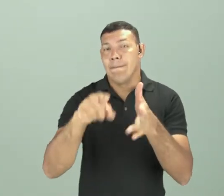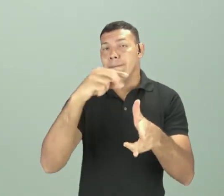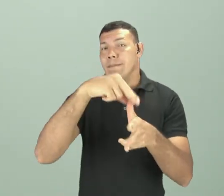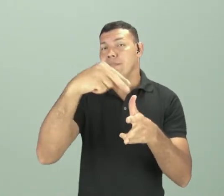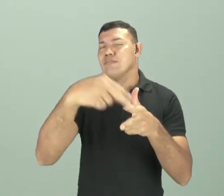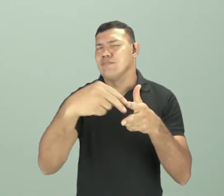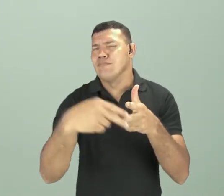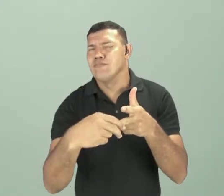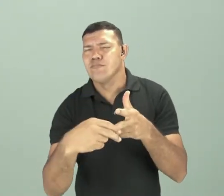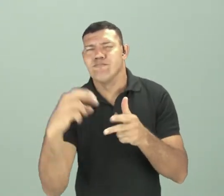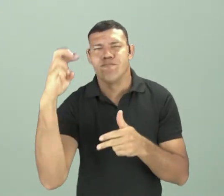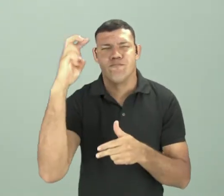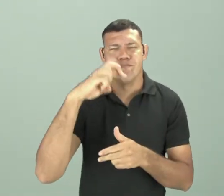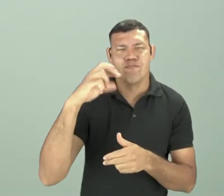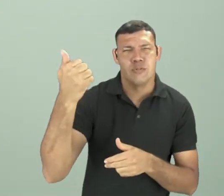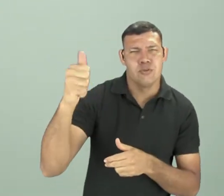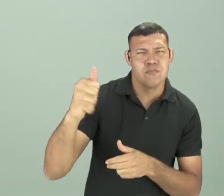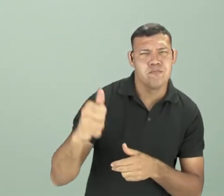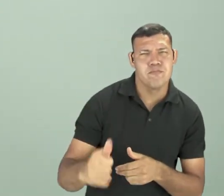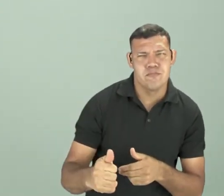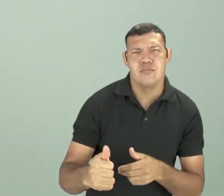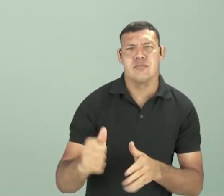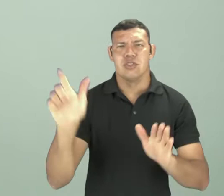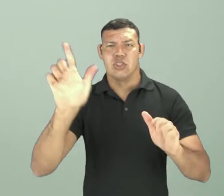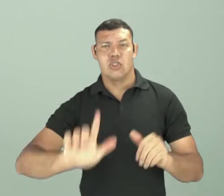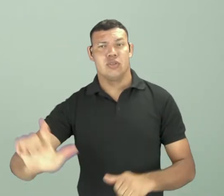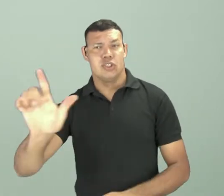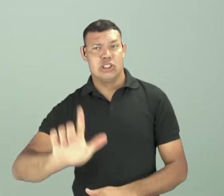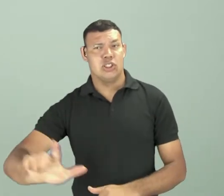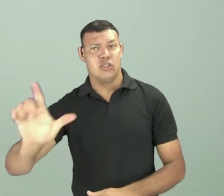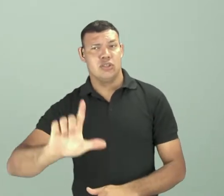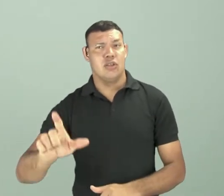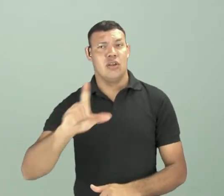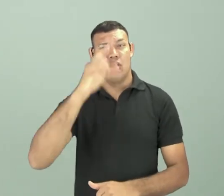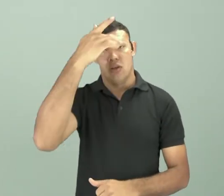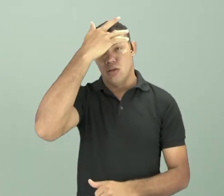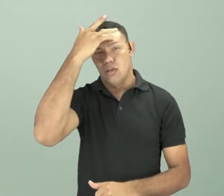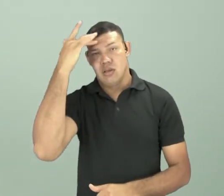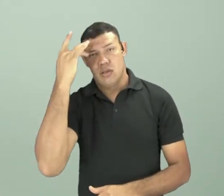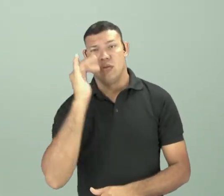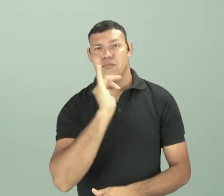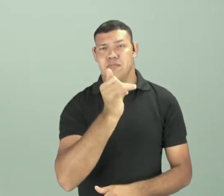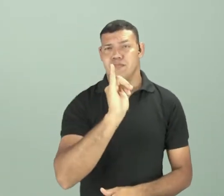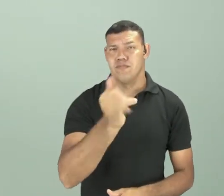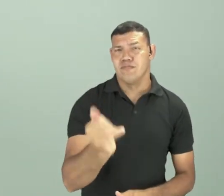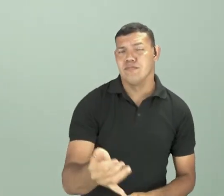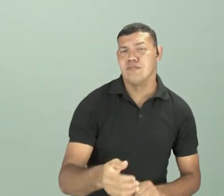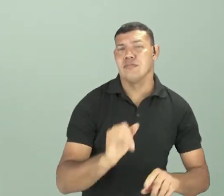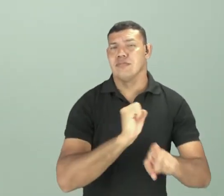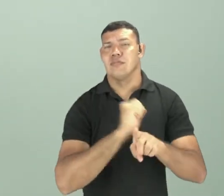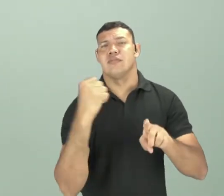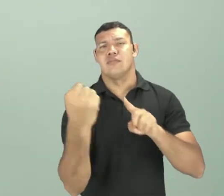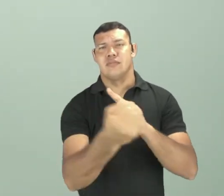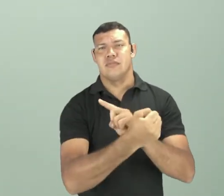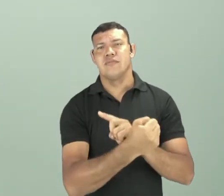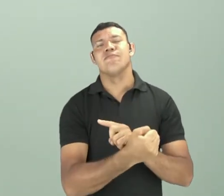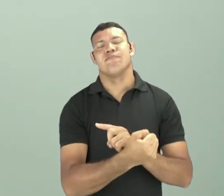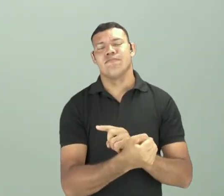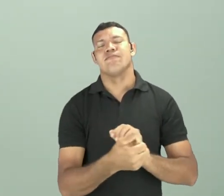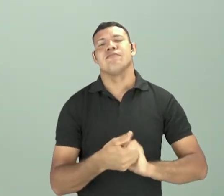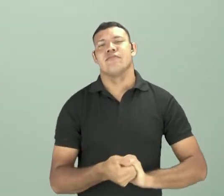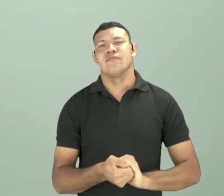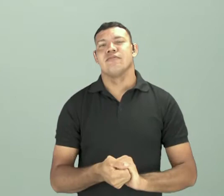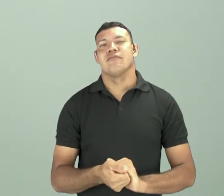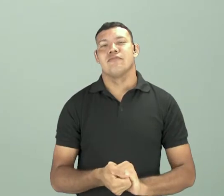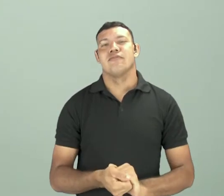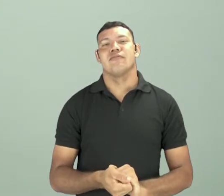você analisar narrador, literatura, a questão na sociedade, como essa história acontecia naquela sociedade. Aí nós temos